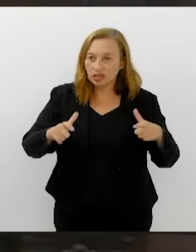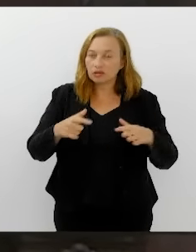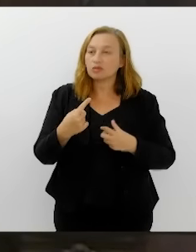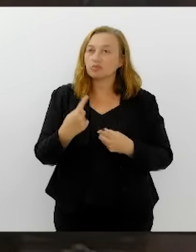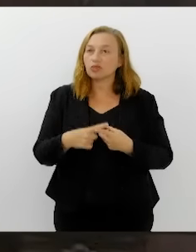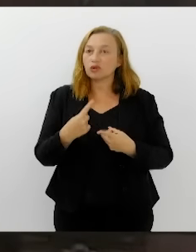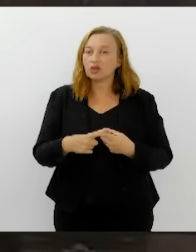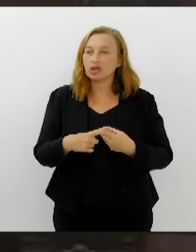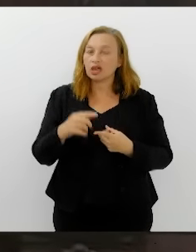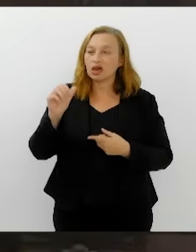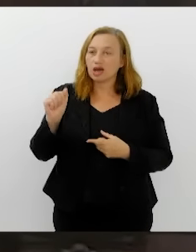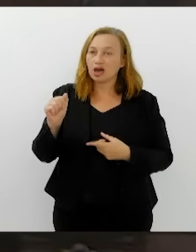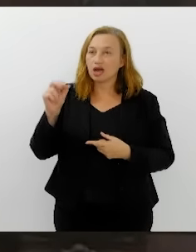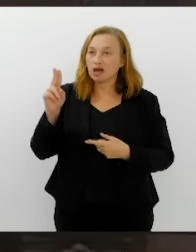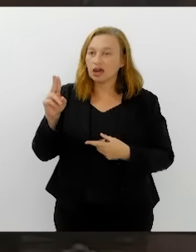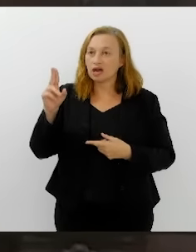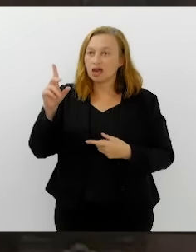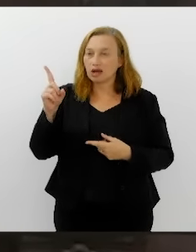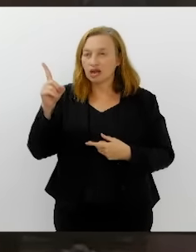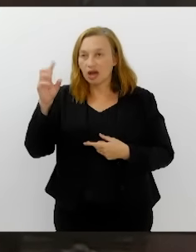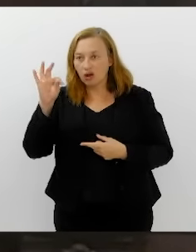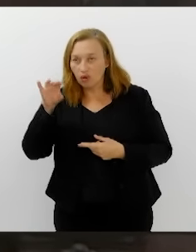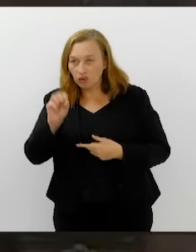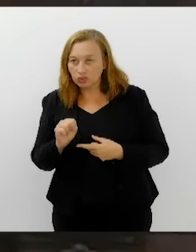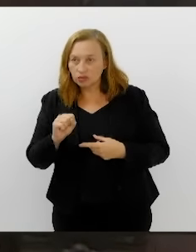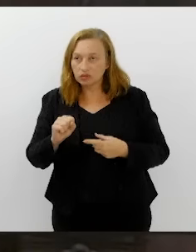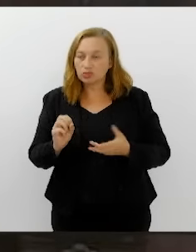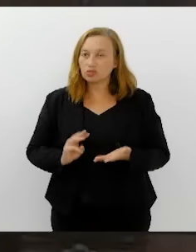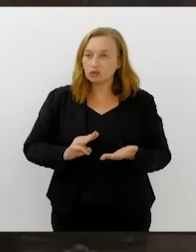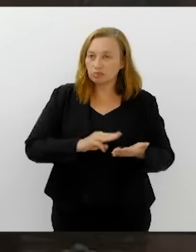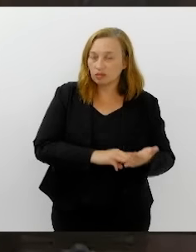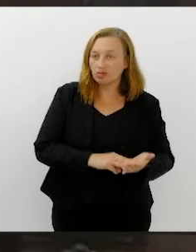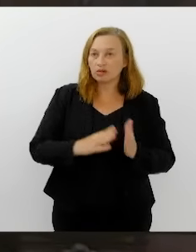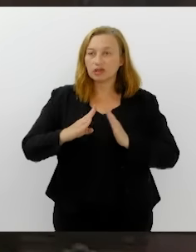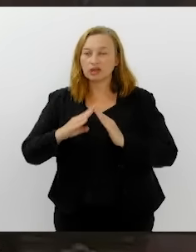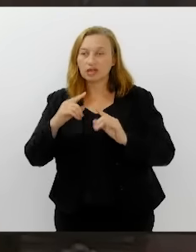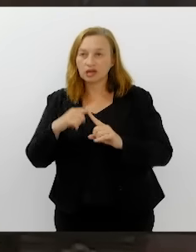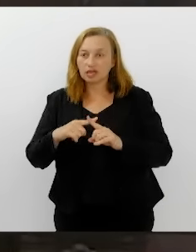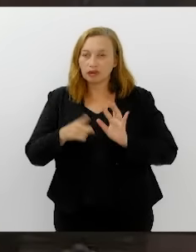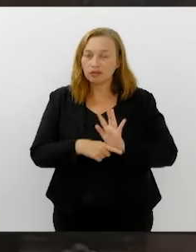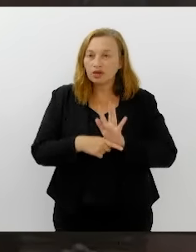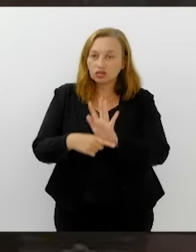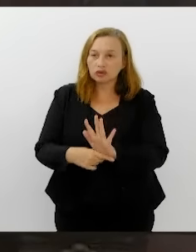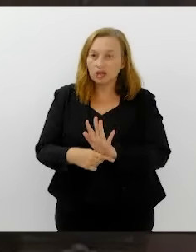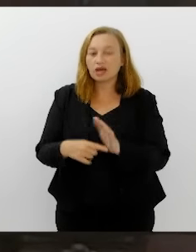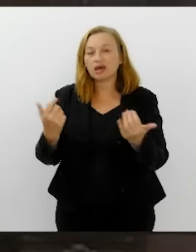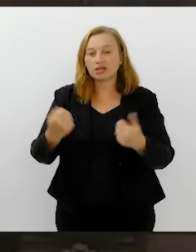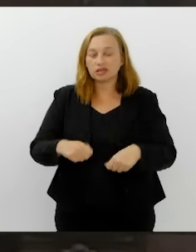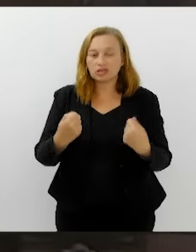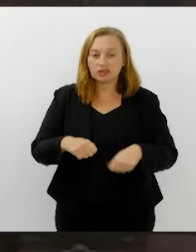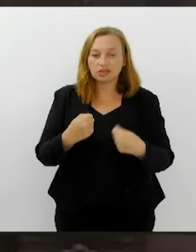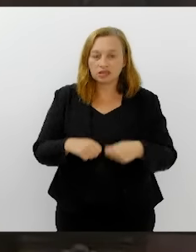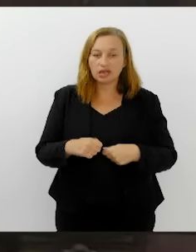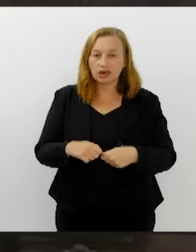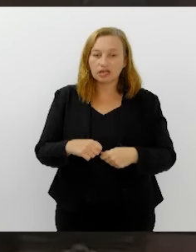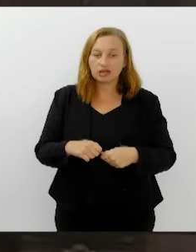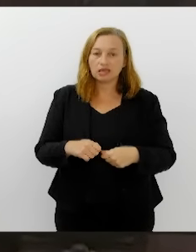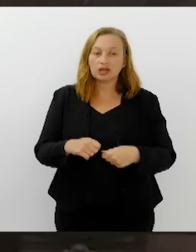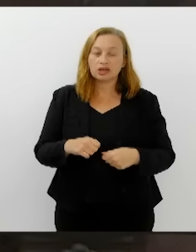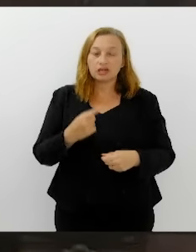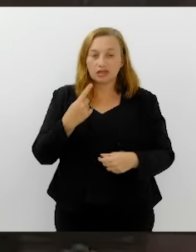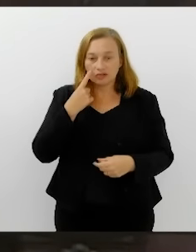dos Arautos do Evangelho membros e servidores da Igreja para atender às novas necessidades que a Igreja encontra hoje